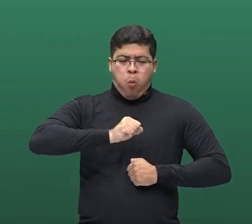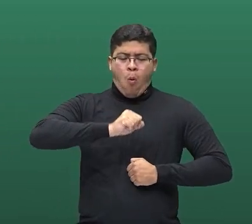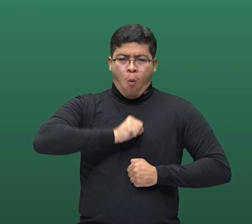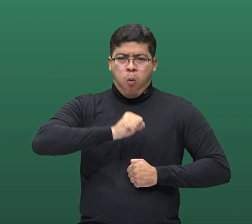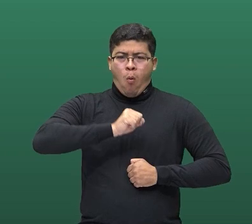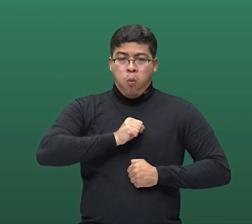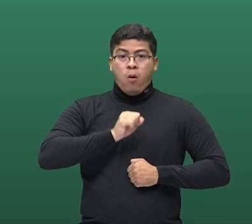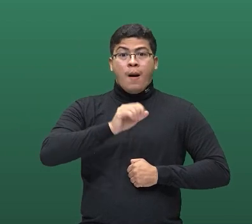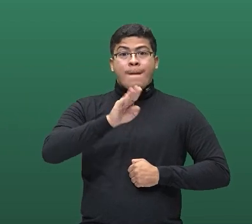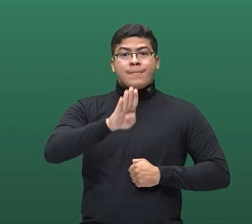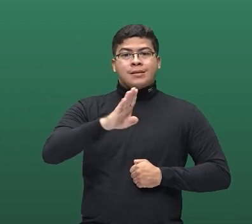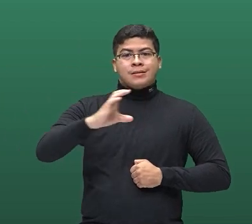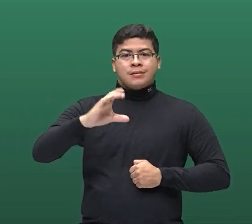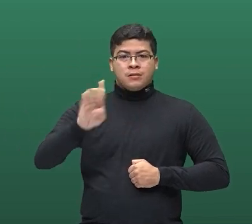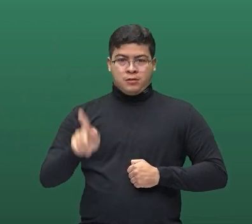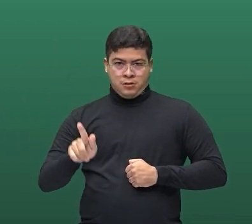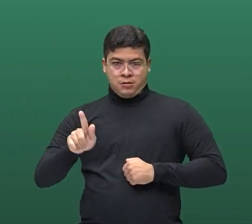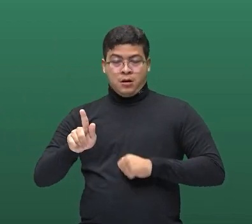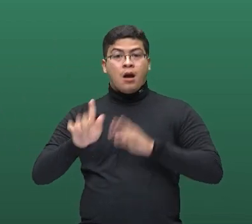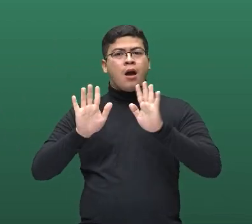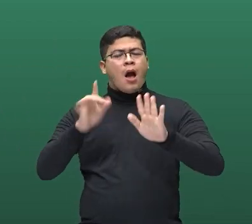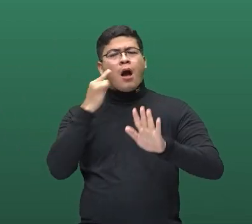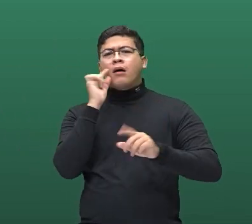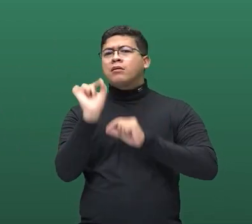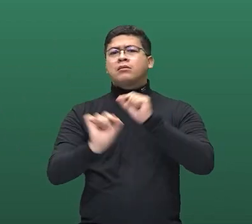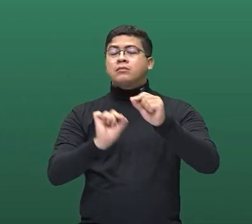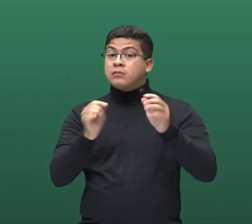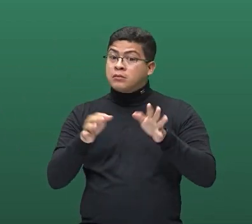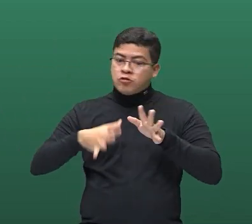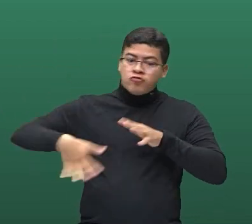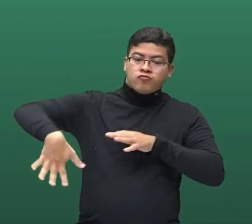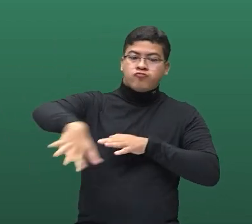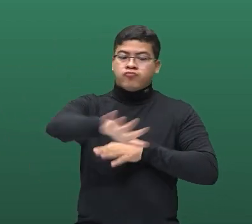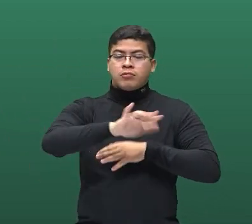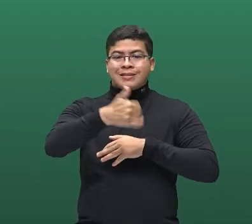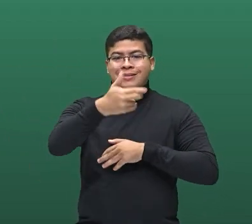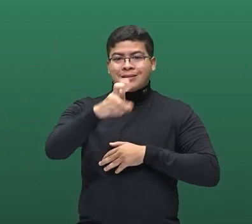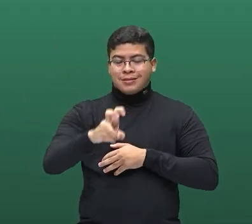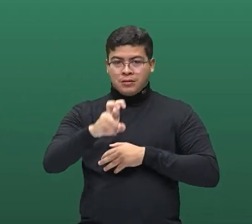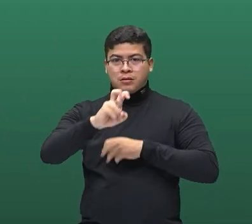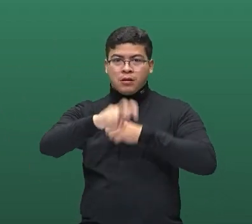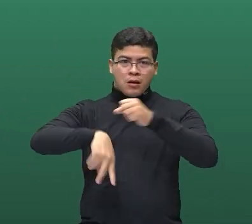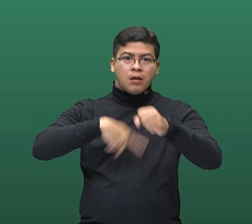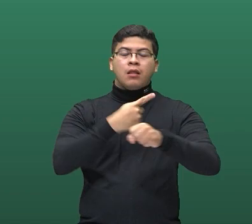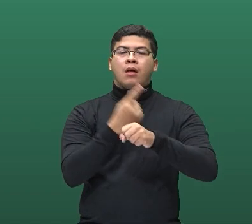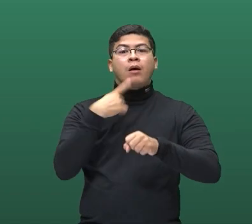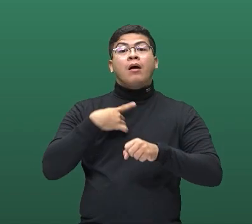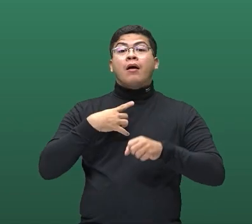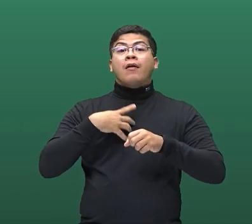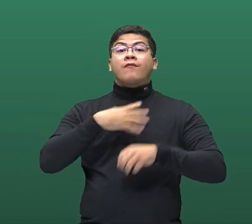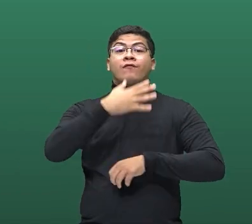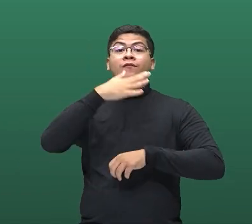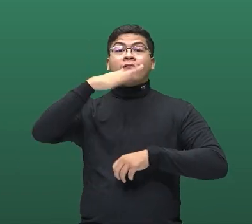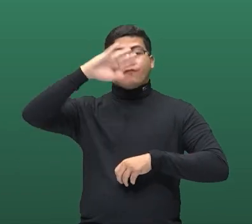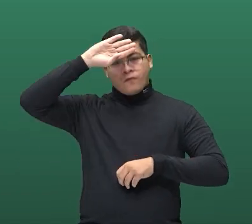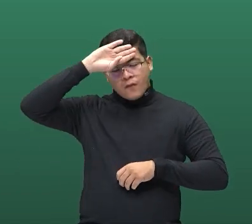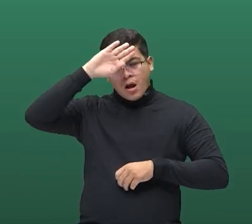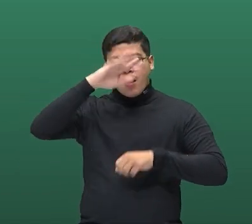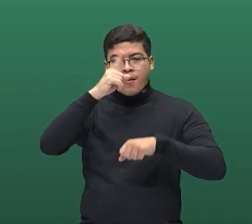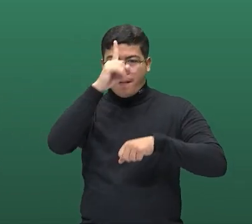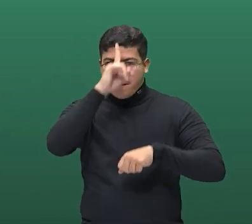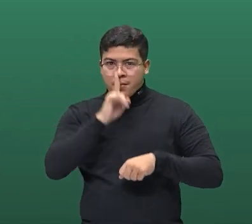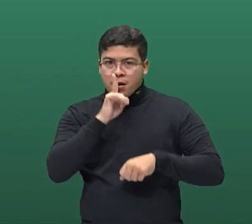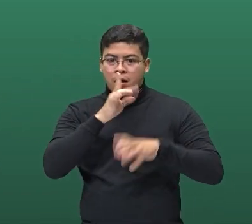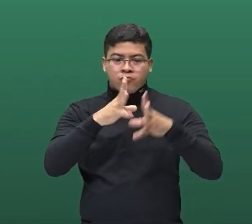vacina BCG. Graças à cobertura vacinal, 15 anos mais tarde, a febre amarela urbana foi eliminada